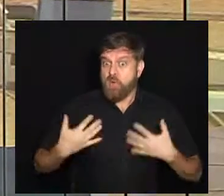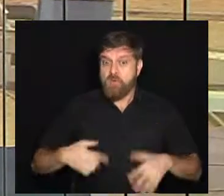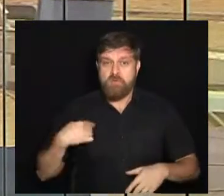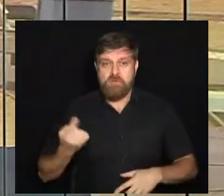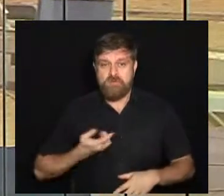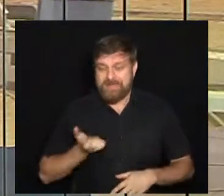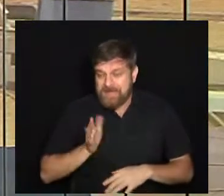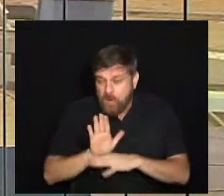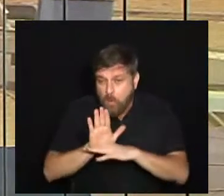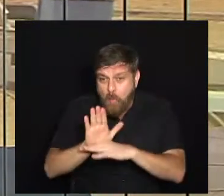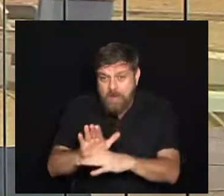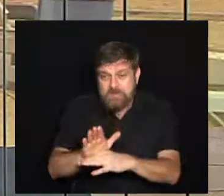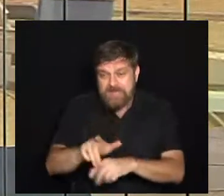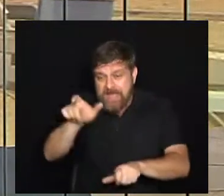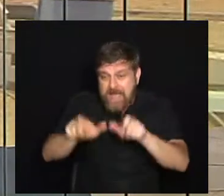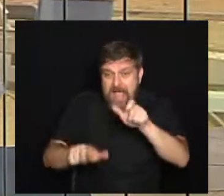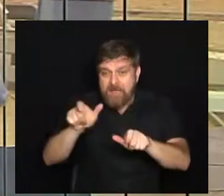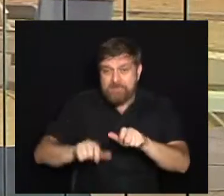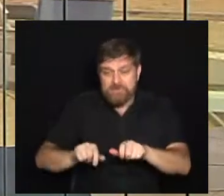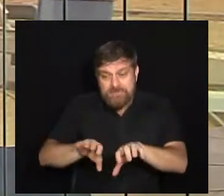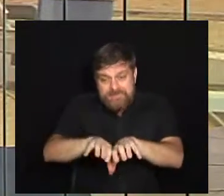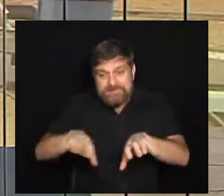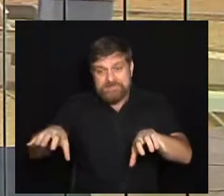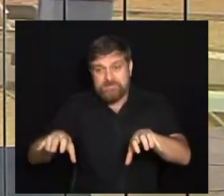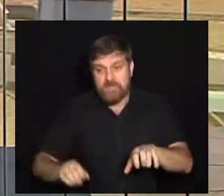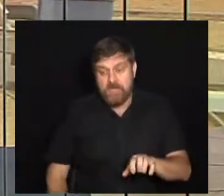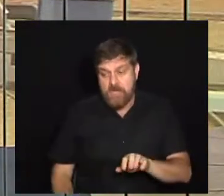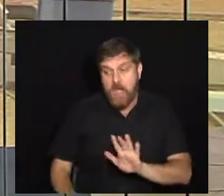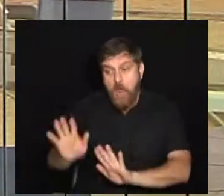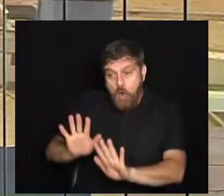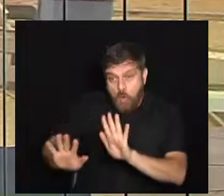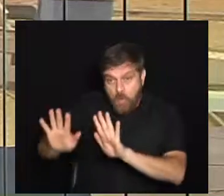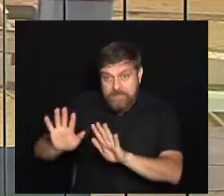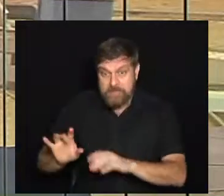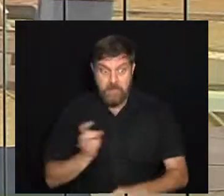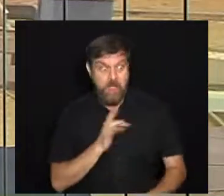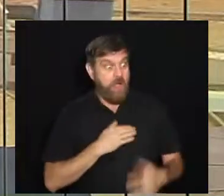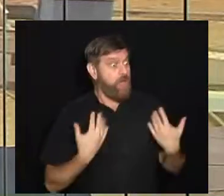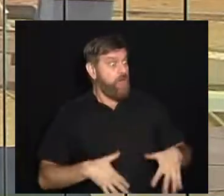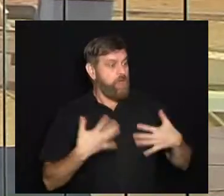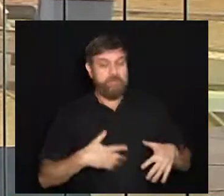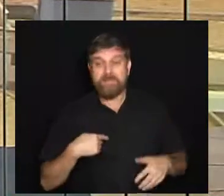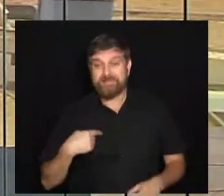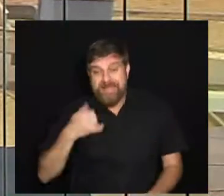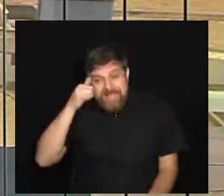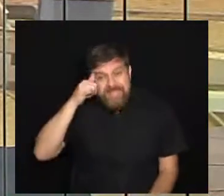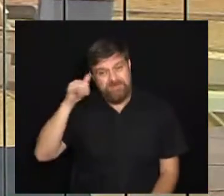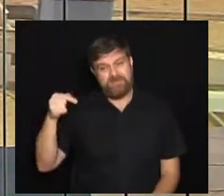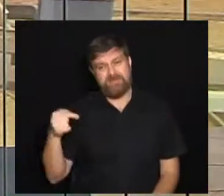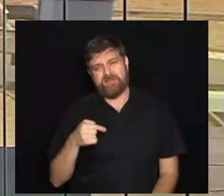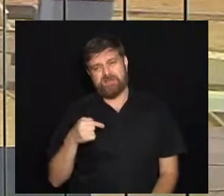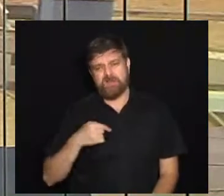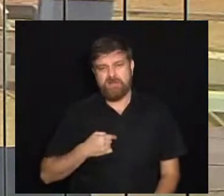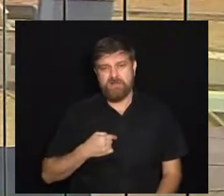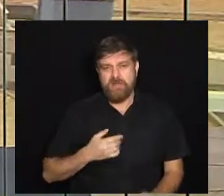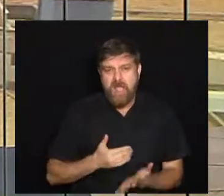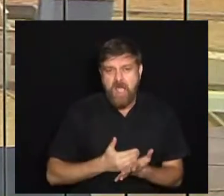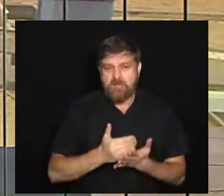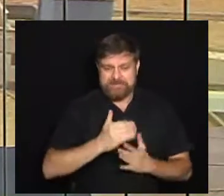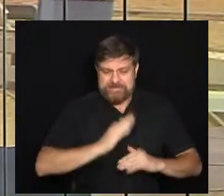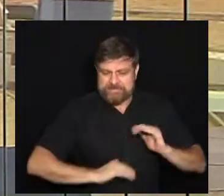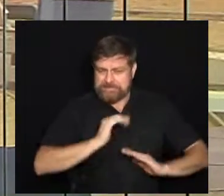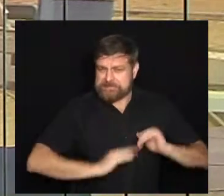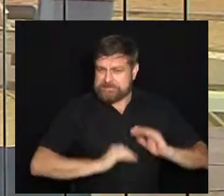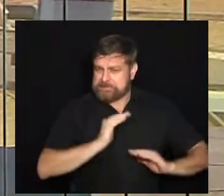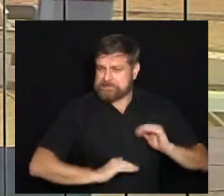aqui e a diferenciar é o pânico da cautela da precaução que é o pânico que a gente tem que evitar pessoal pânico é quando a gente começa a tomar